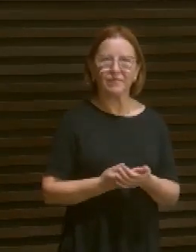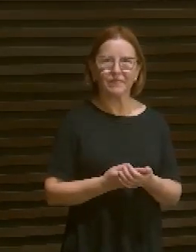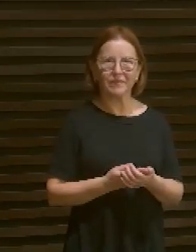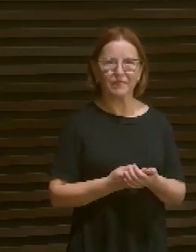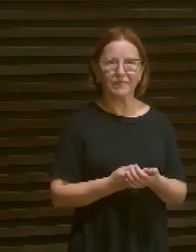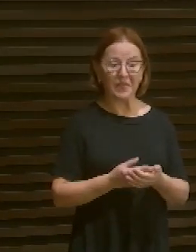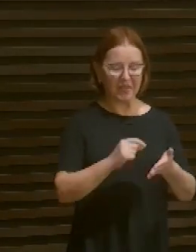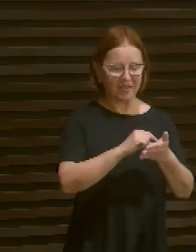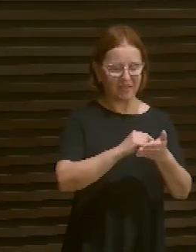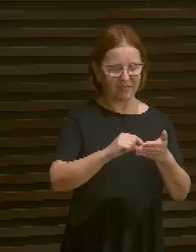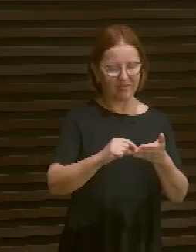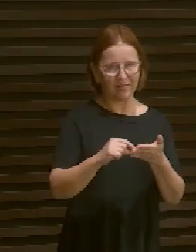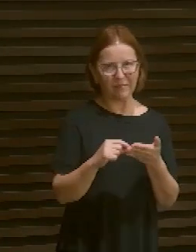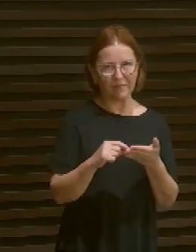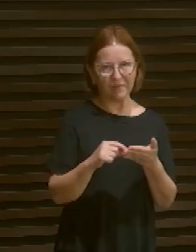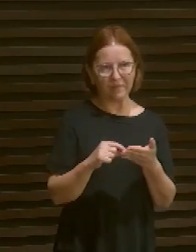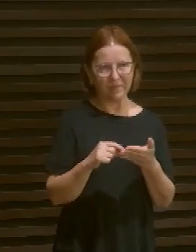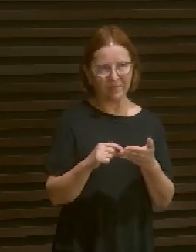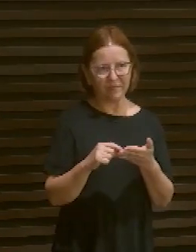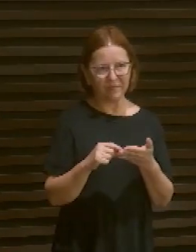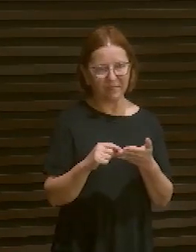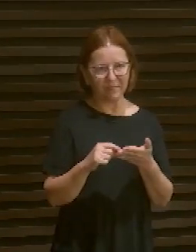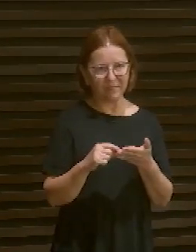os versículos